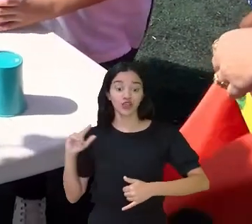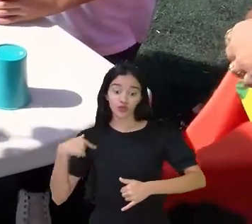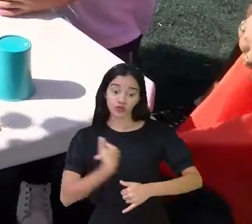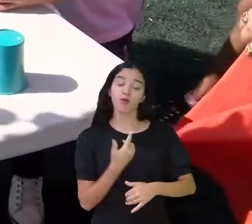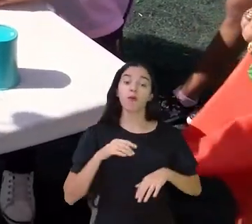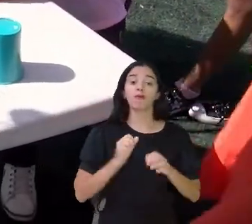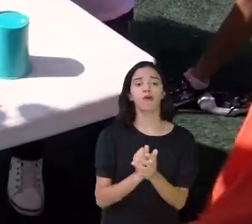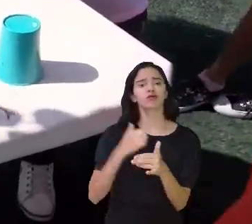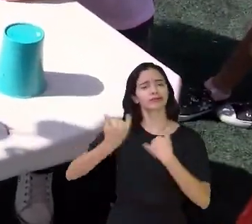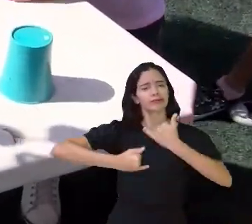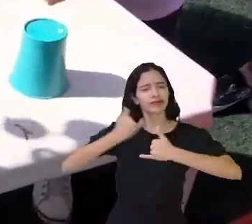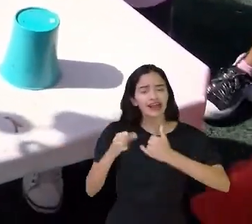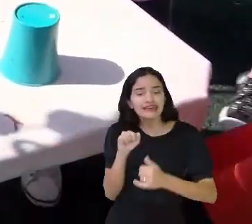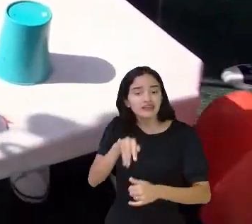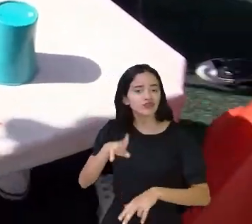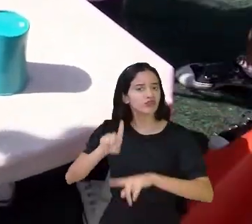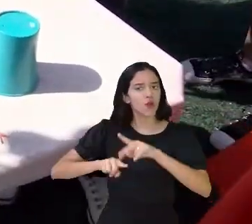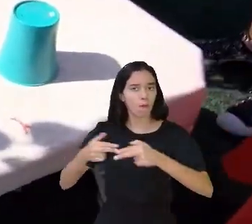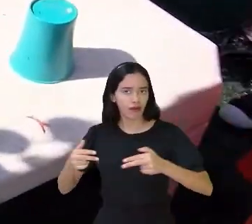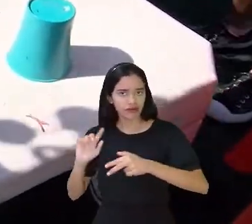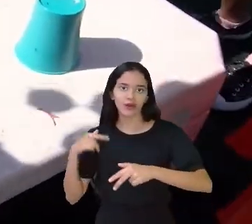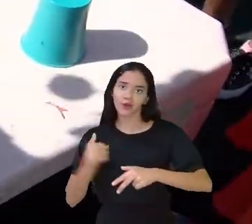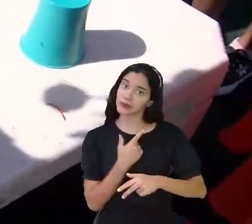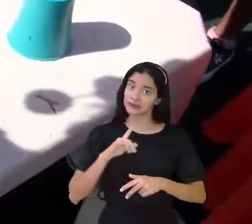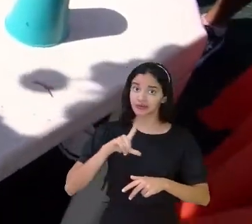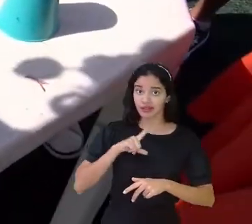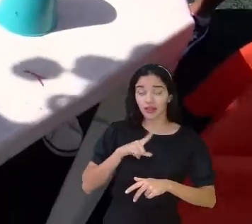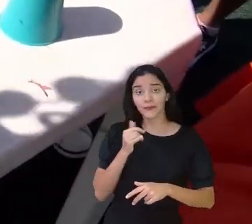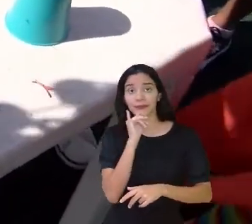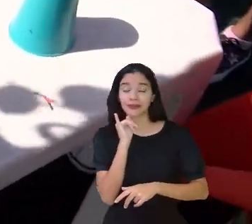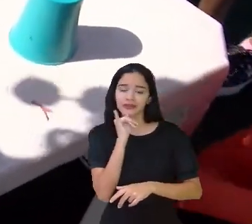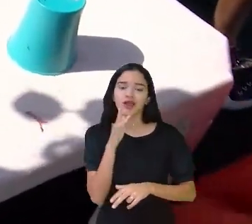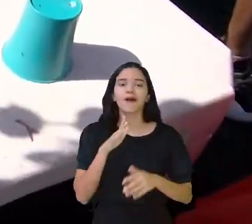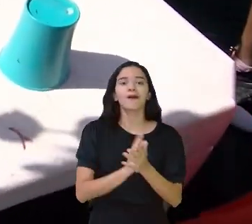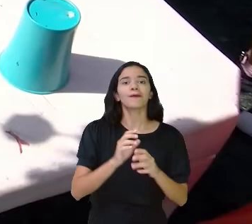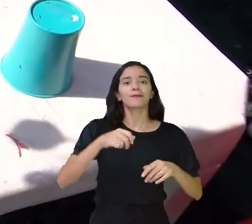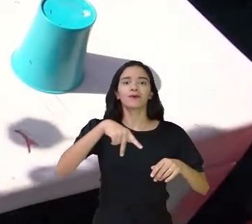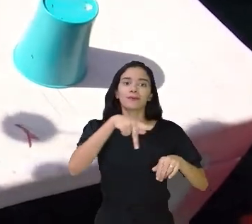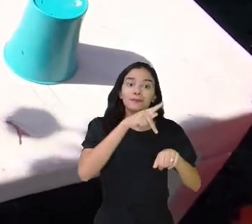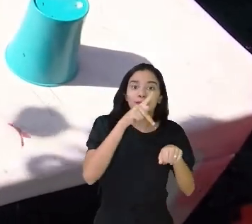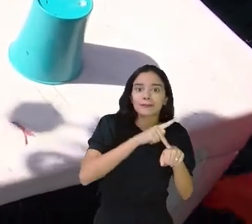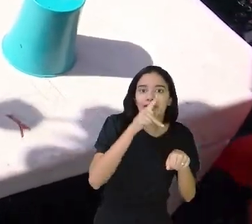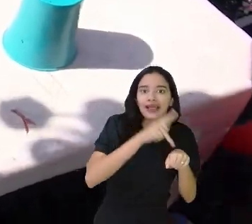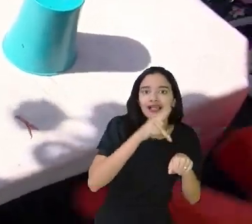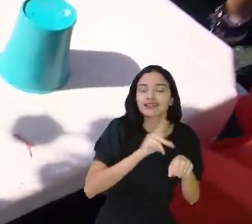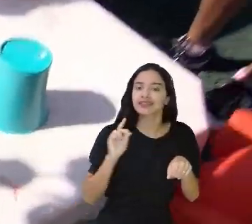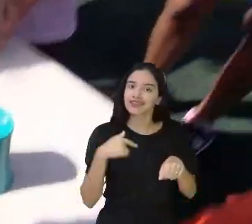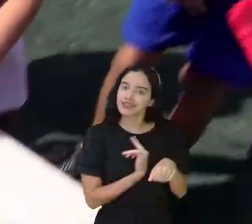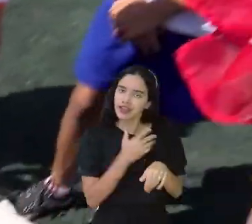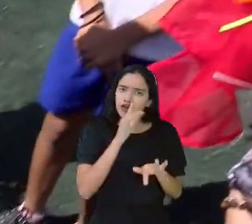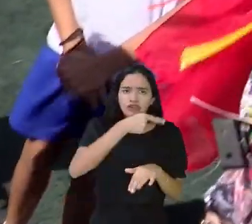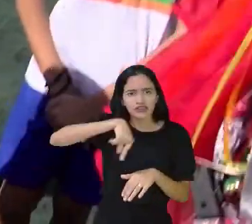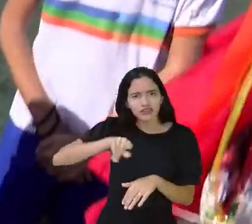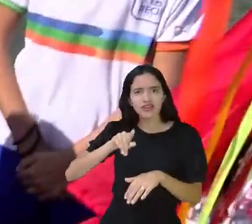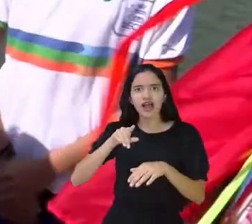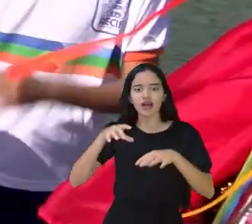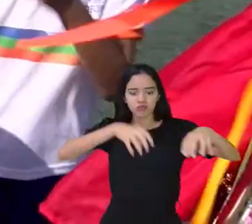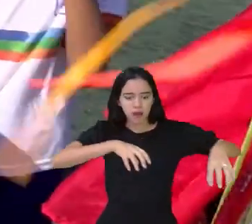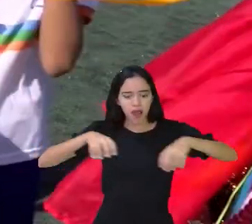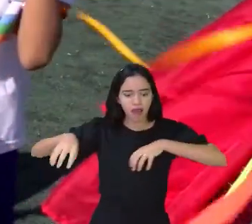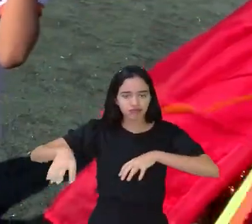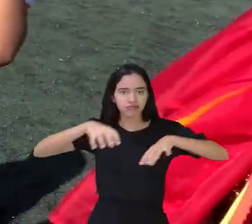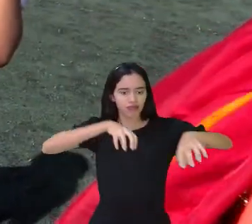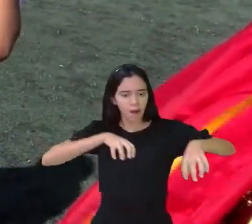na mesa. E se não tiver o material que nós temos, por exemplo, a gente pode brincar com pedrinhas. Viu, Nicolas? Nicolas. Já brincou de escravo de Jó,